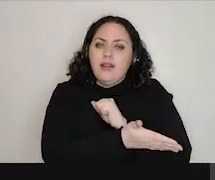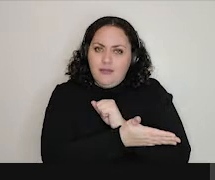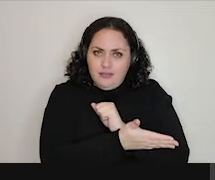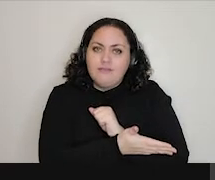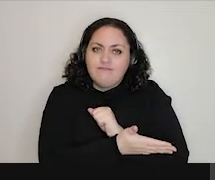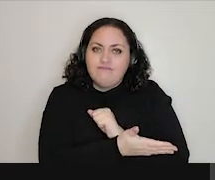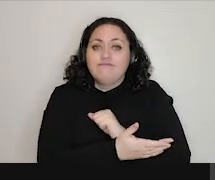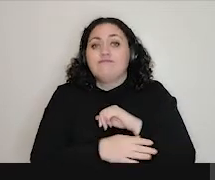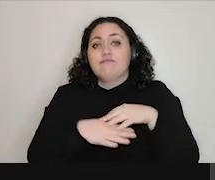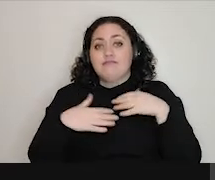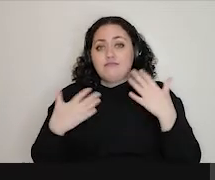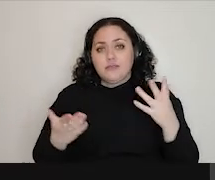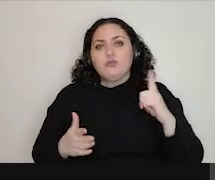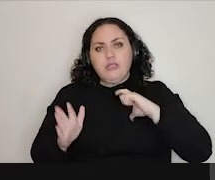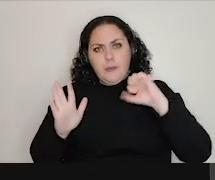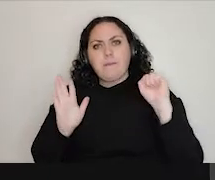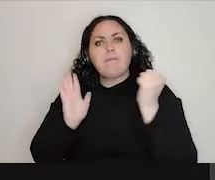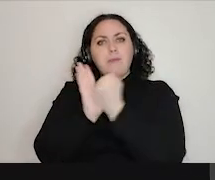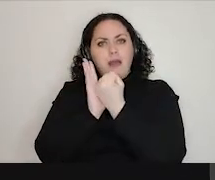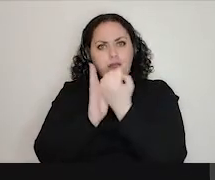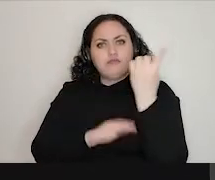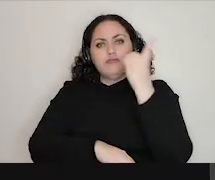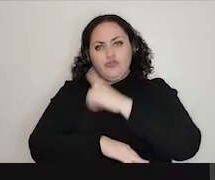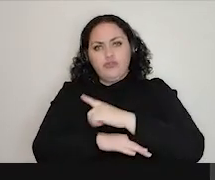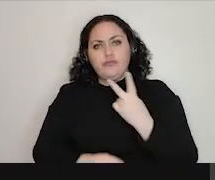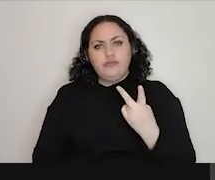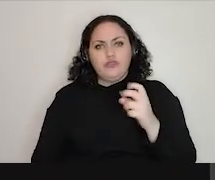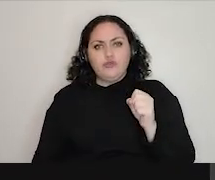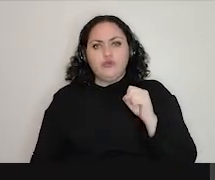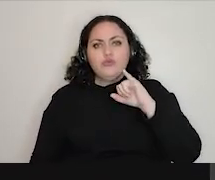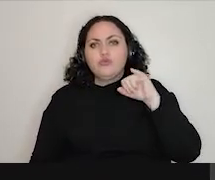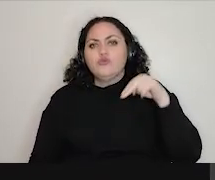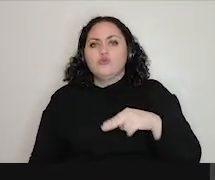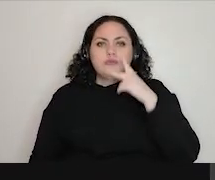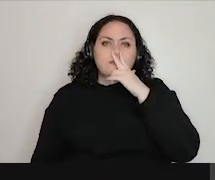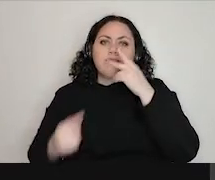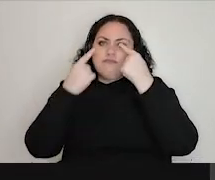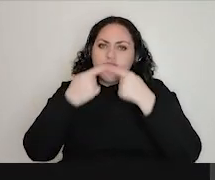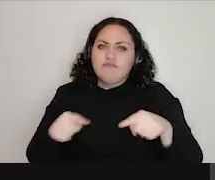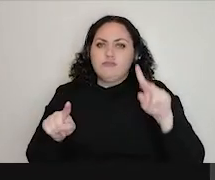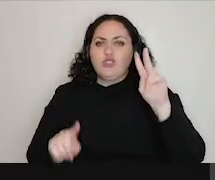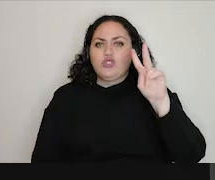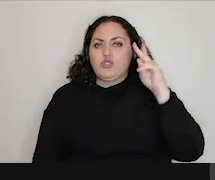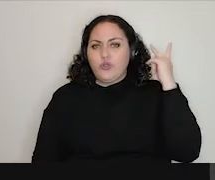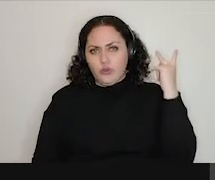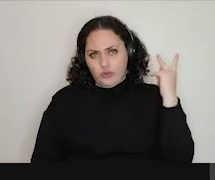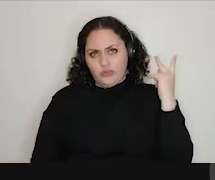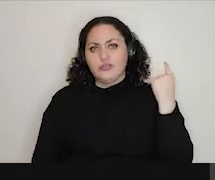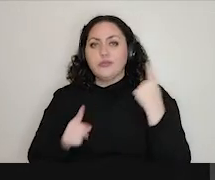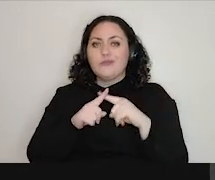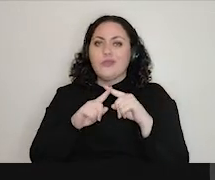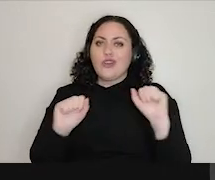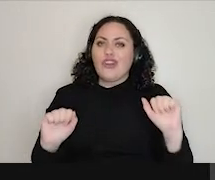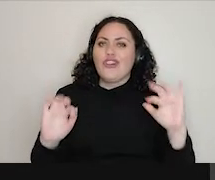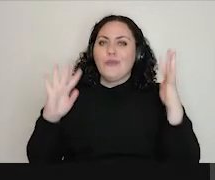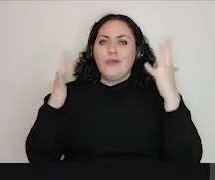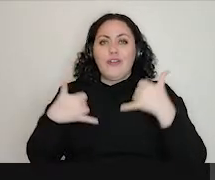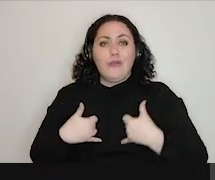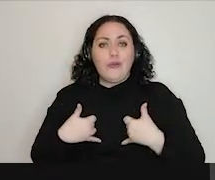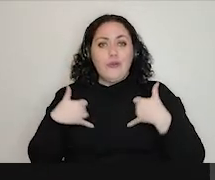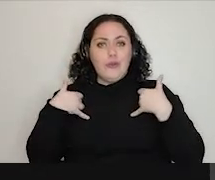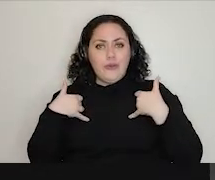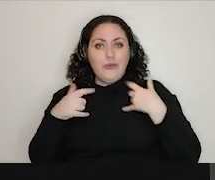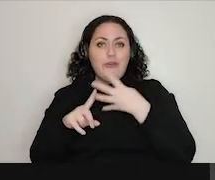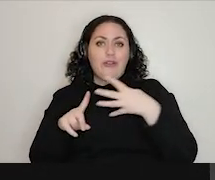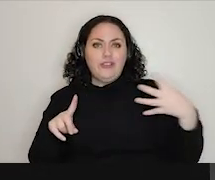gente vai ter, sim, como um disparador, um marco histórico, essa data, que é 28 de junho, né, a data que a gente